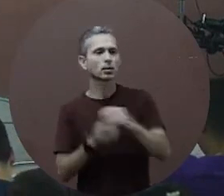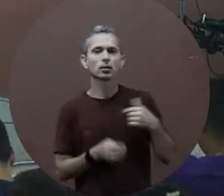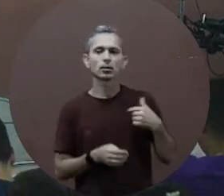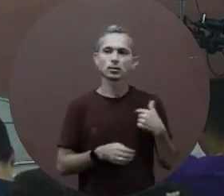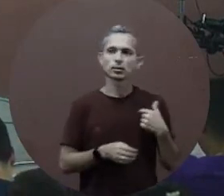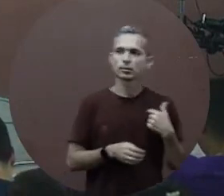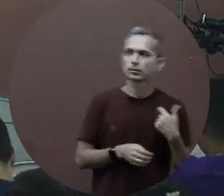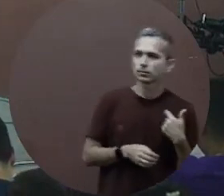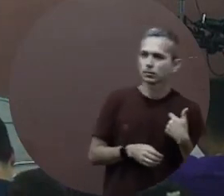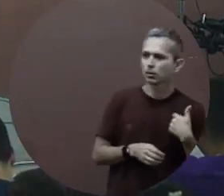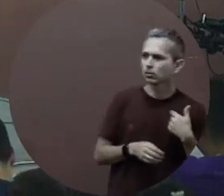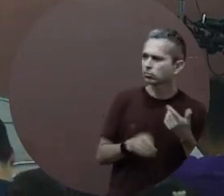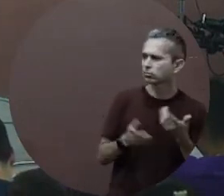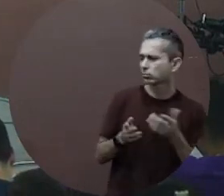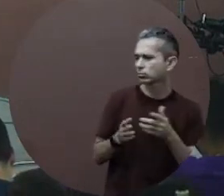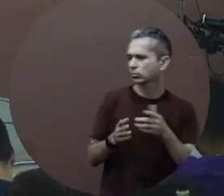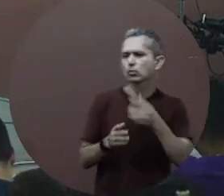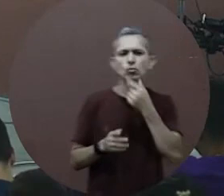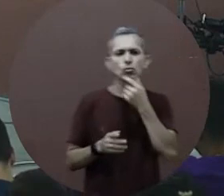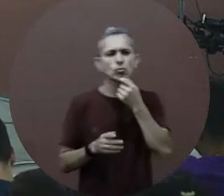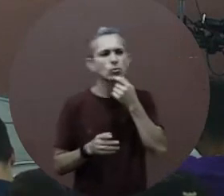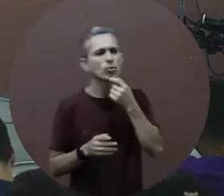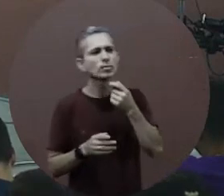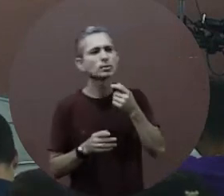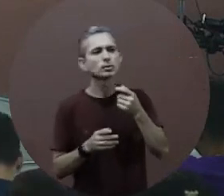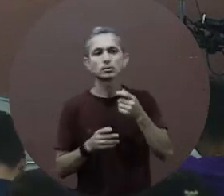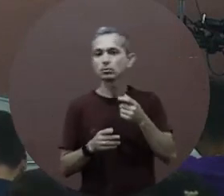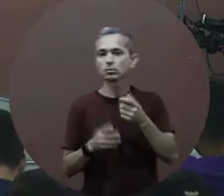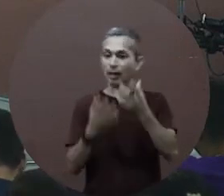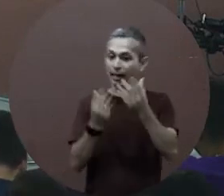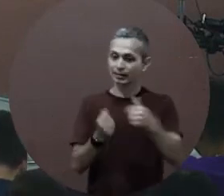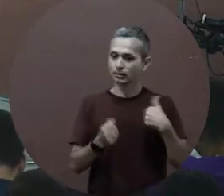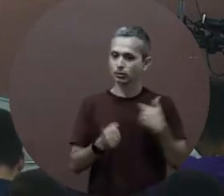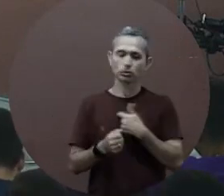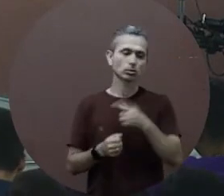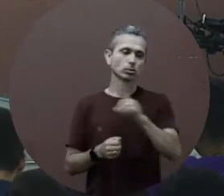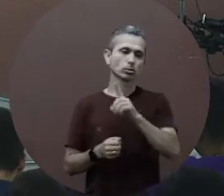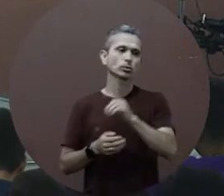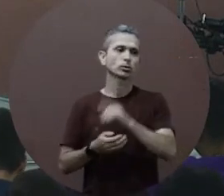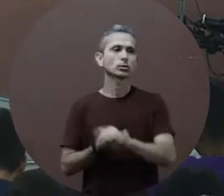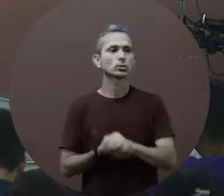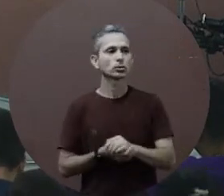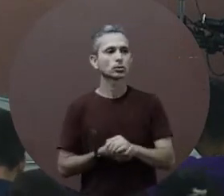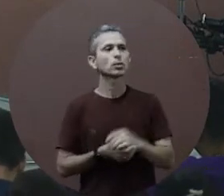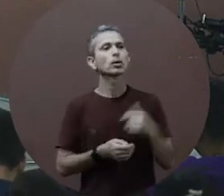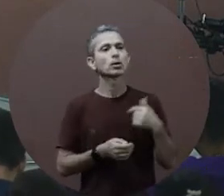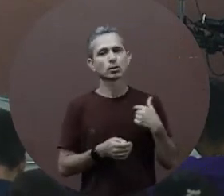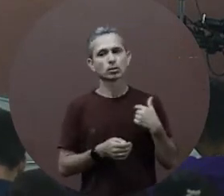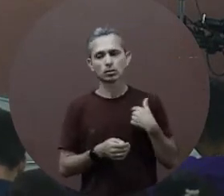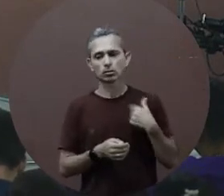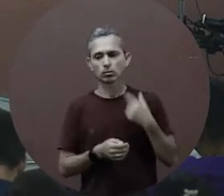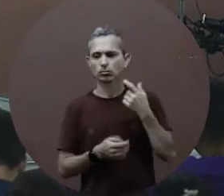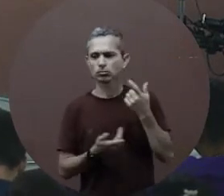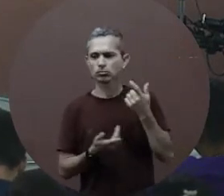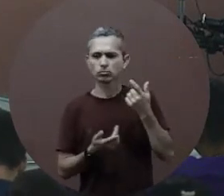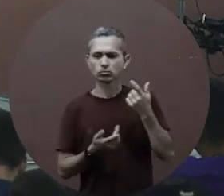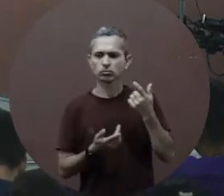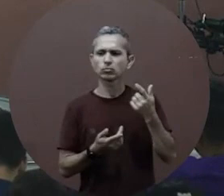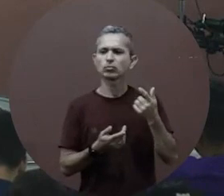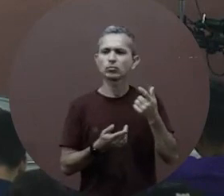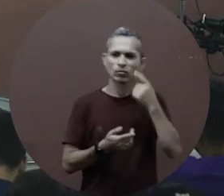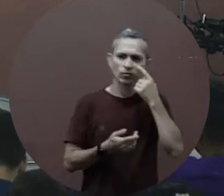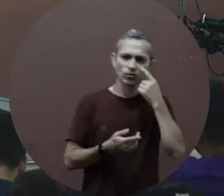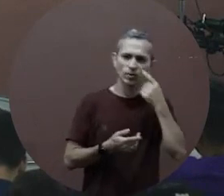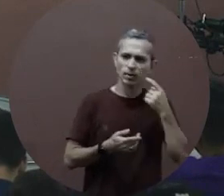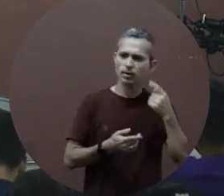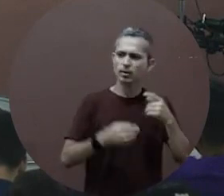o primado, não nos recebe. Por isso, se eu for, trarei à memória as obras que ele fez, as obras que ele faz, proferindo contra